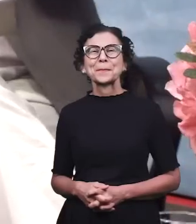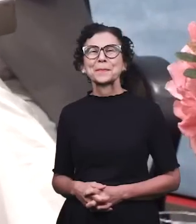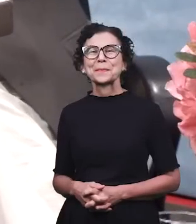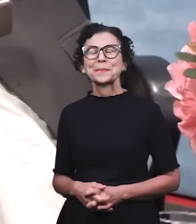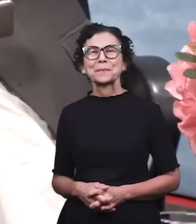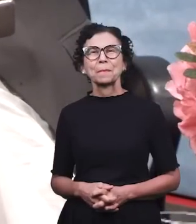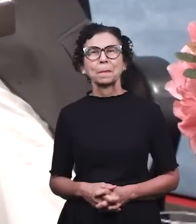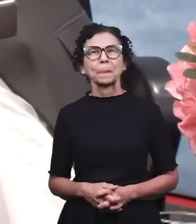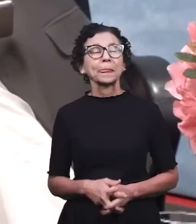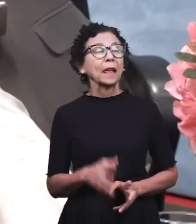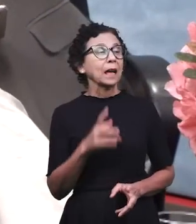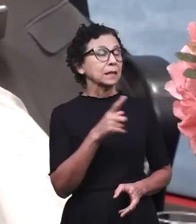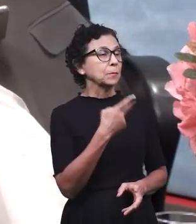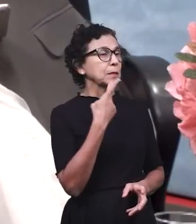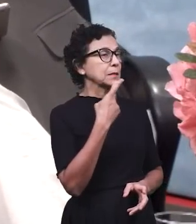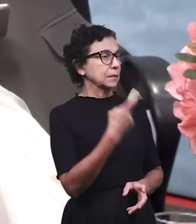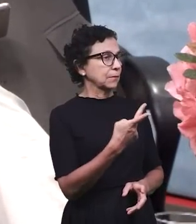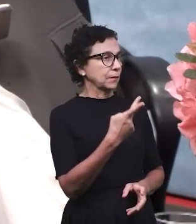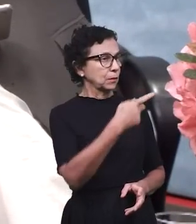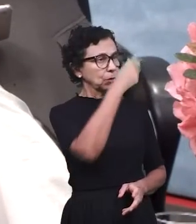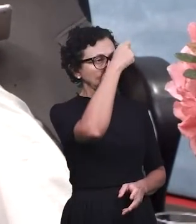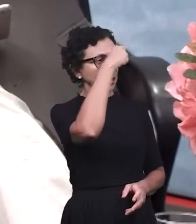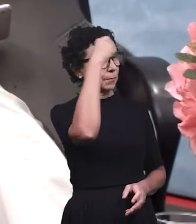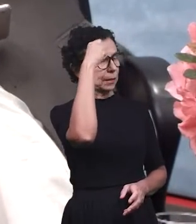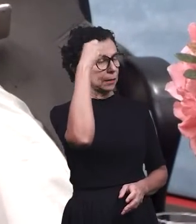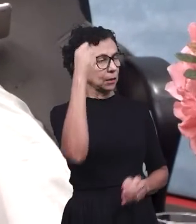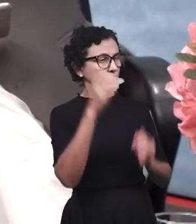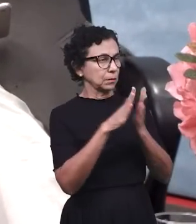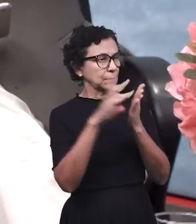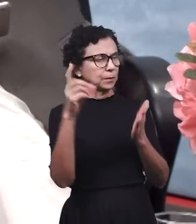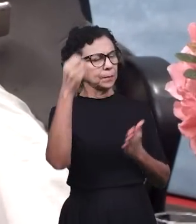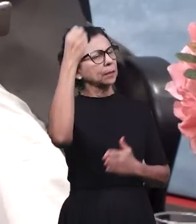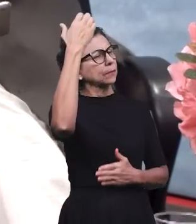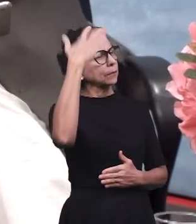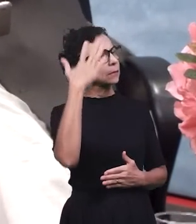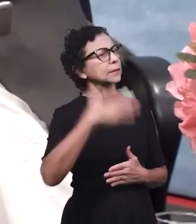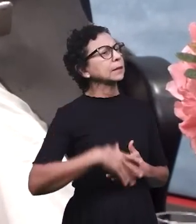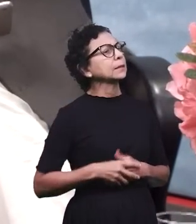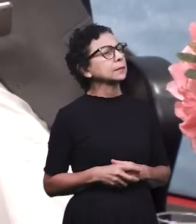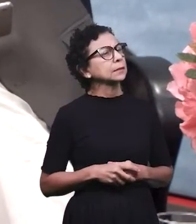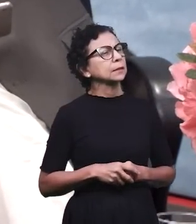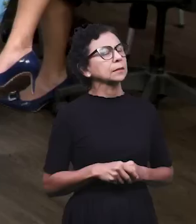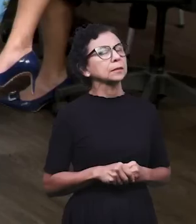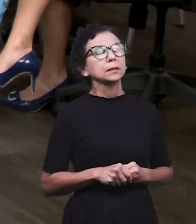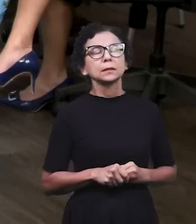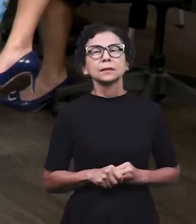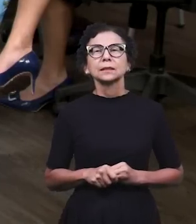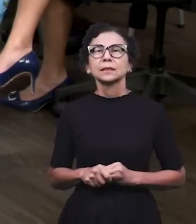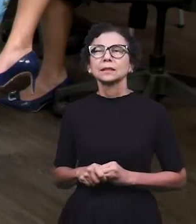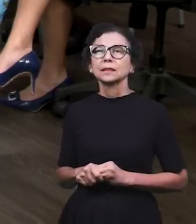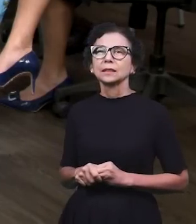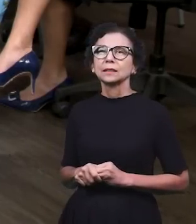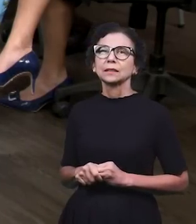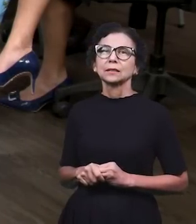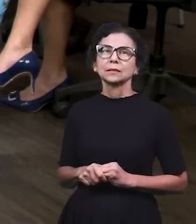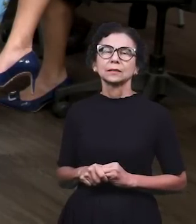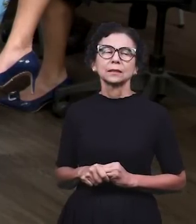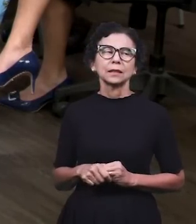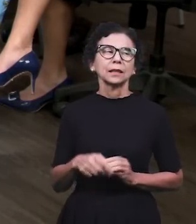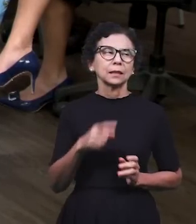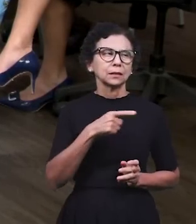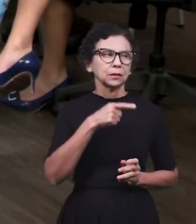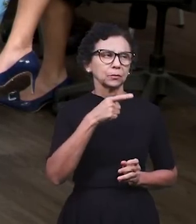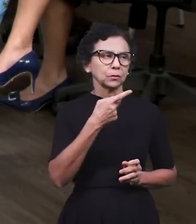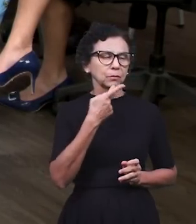o maravilhoso, e aqui dentro daquilo que você falou, Amadeu, da palavra viva, da palavra revelada, e aí eu vou lançar a mão